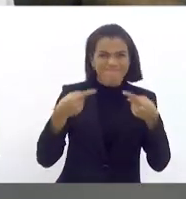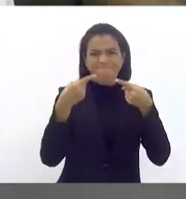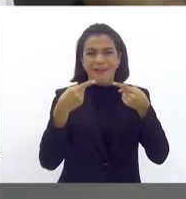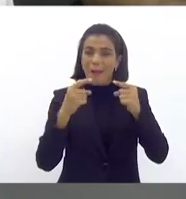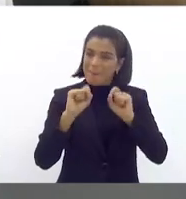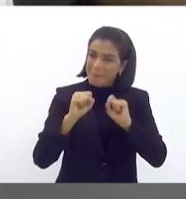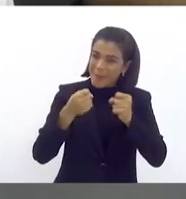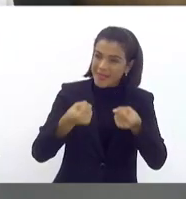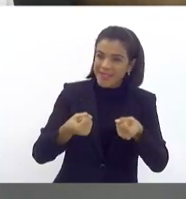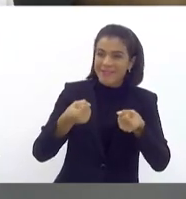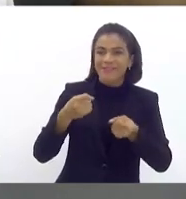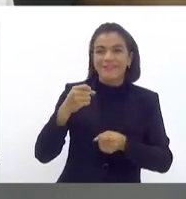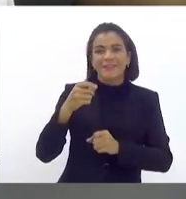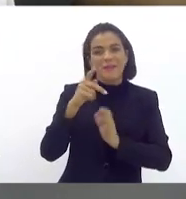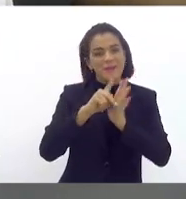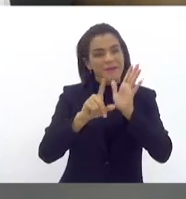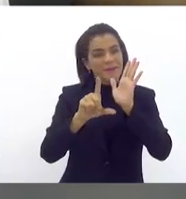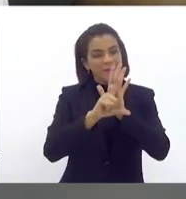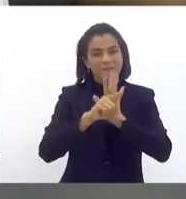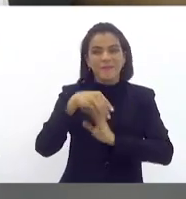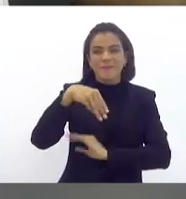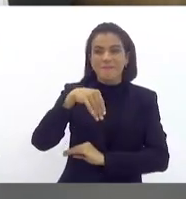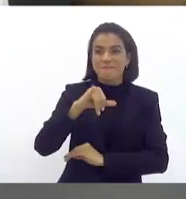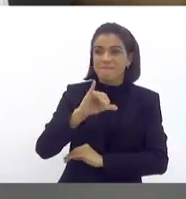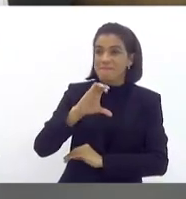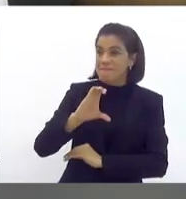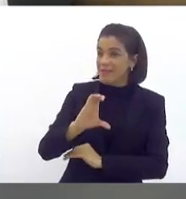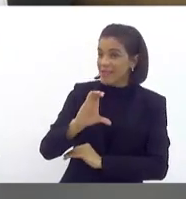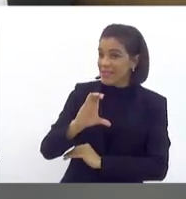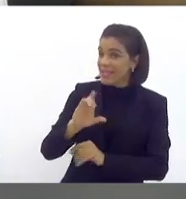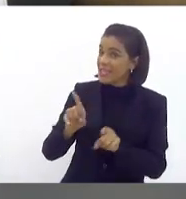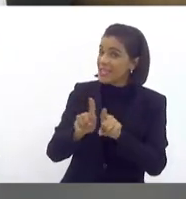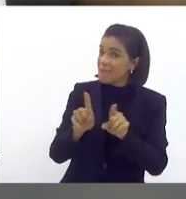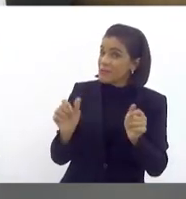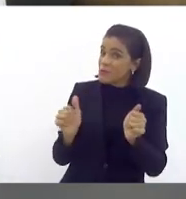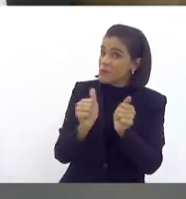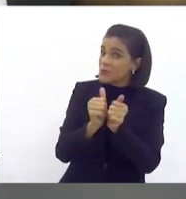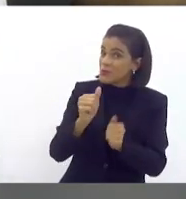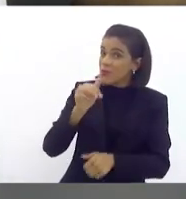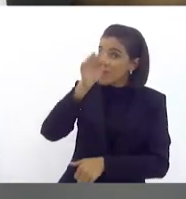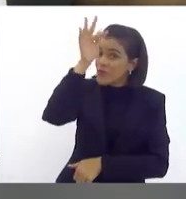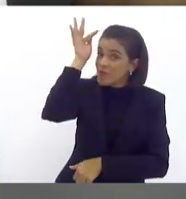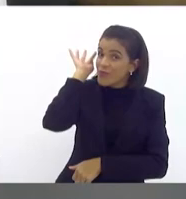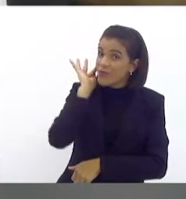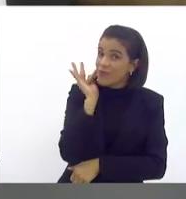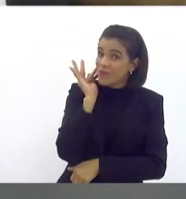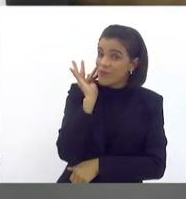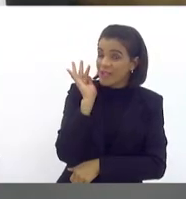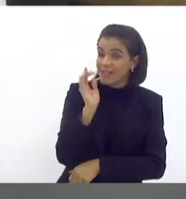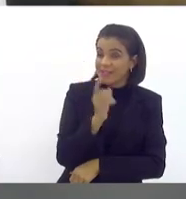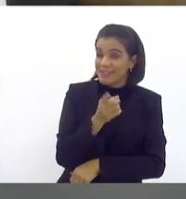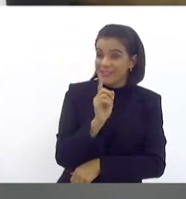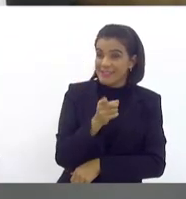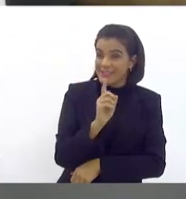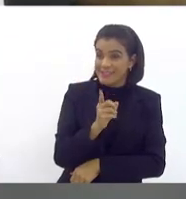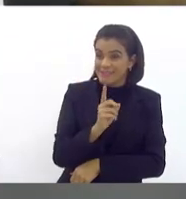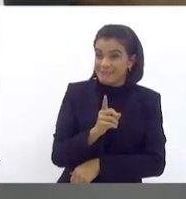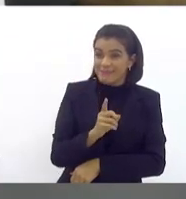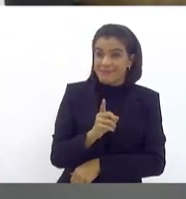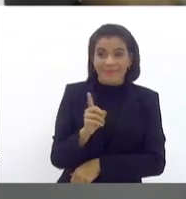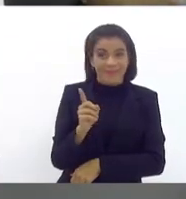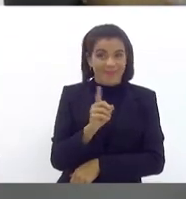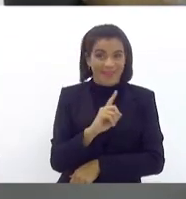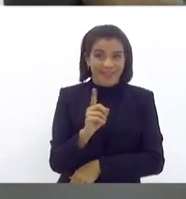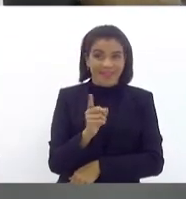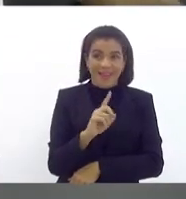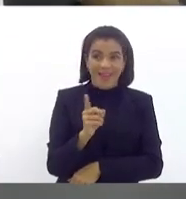o projeto do deputado Mink. O Mink e também, mas é mais Fred do Mink, Pacheco. Mas é mais ambientalista. E Fred mas, Pacheco, coautor. Está entrando de... Não,